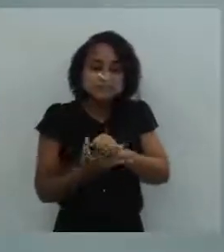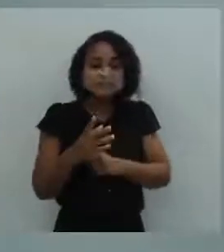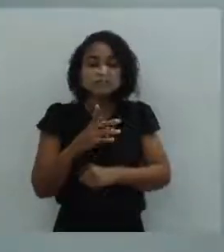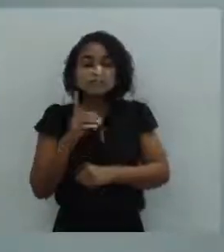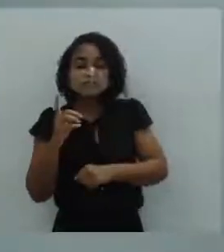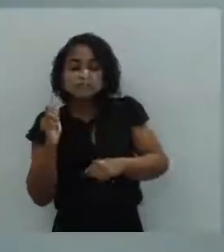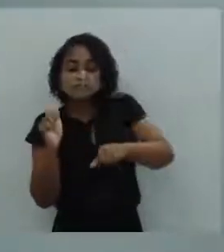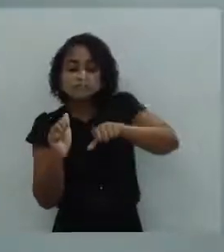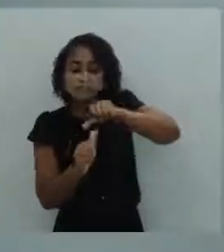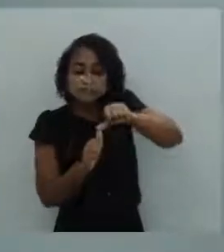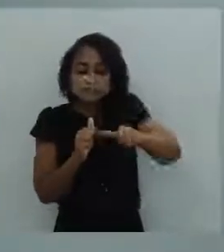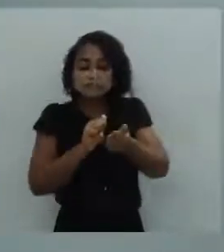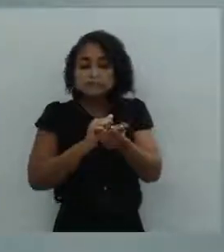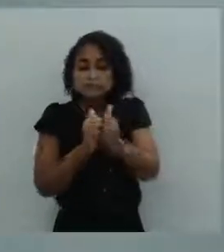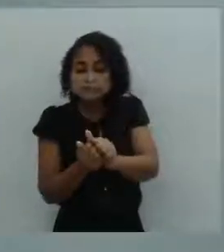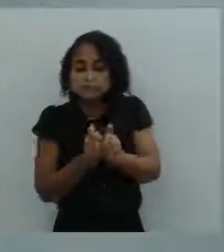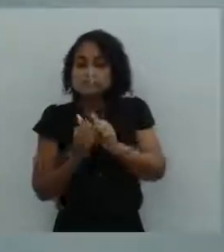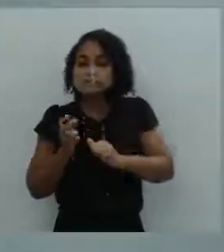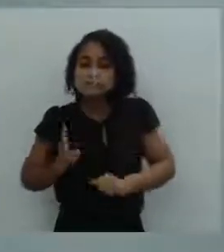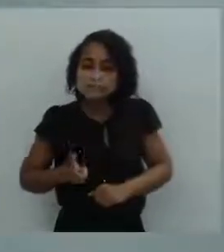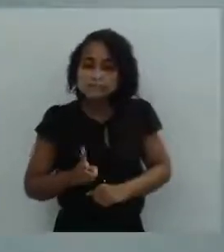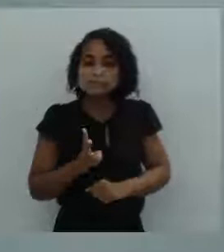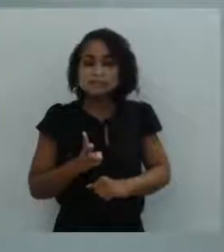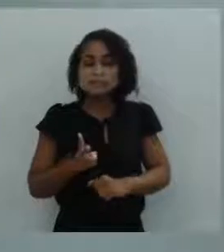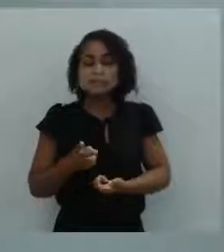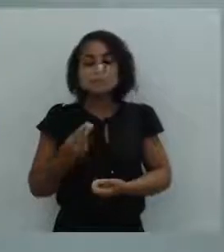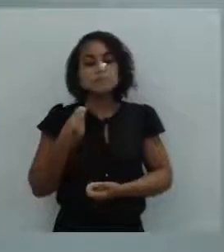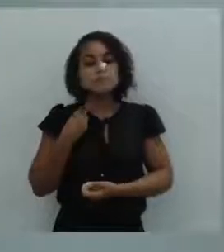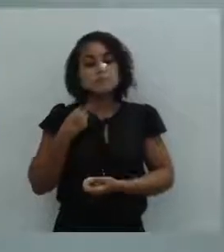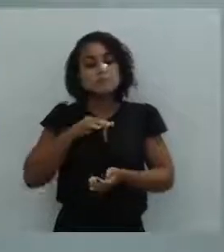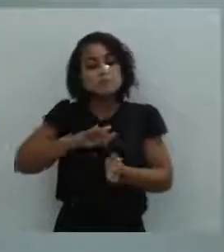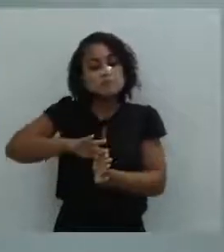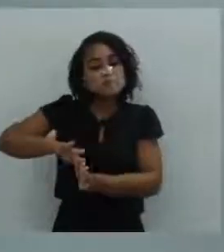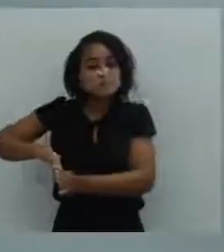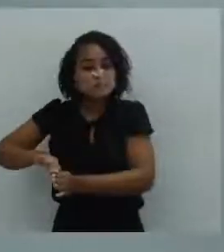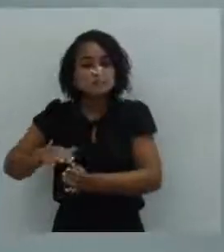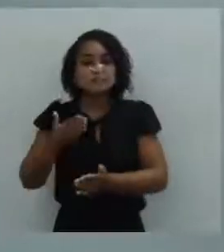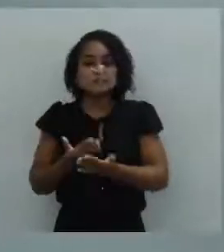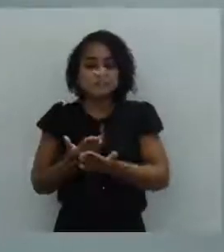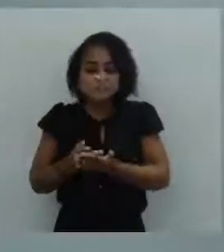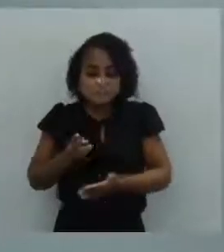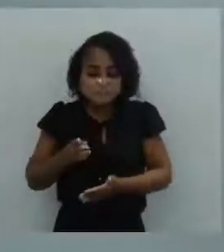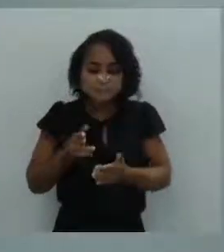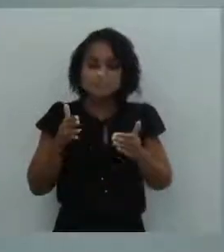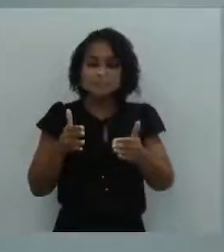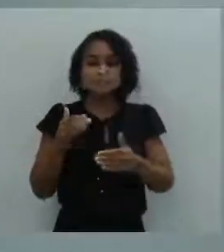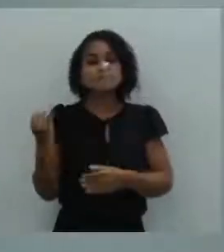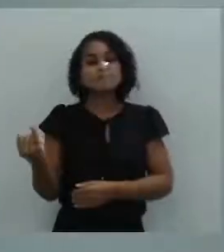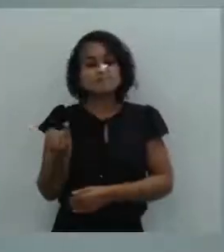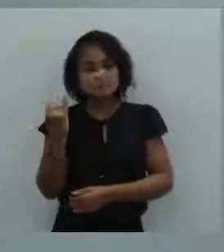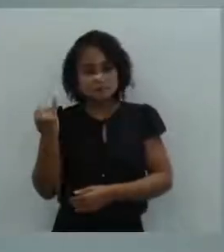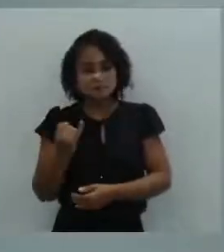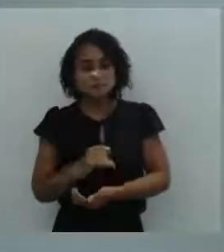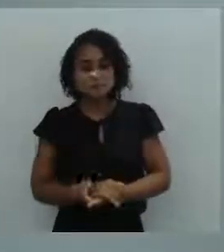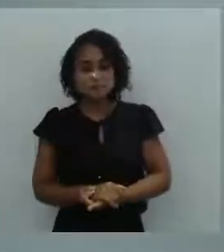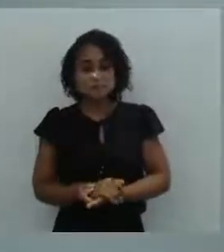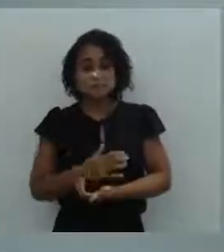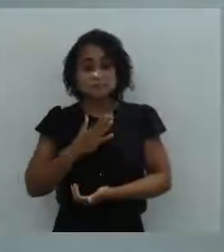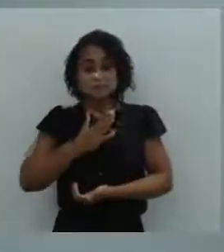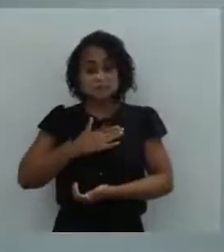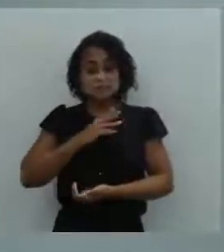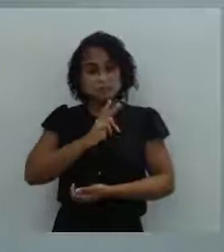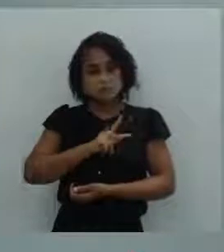se reinventando constantemente, mas sem deixar de lado os nossos estudos, que são tão importantes, né? Eu